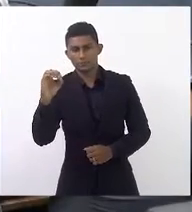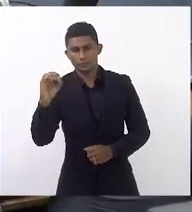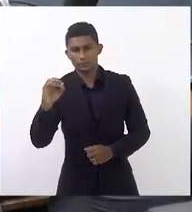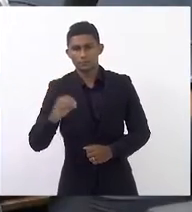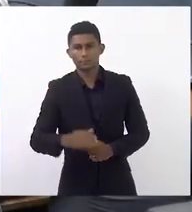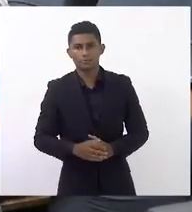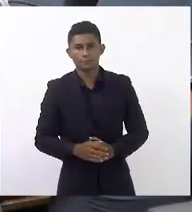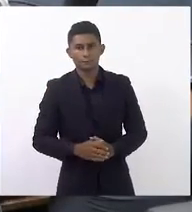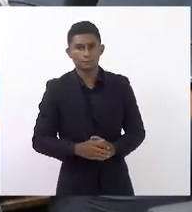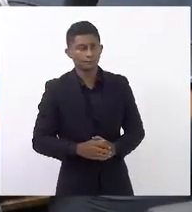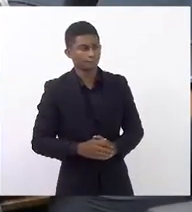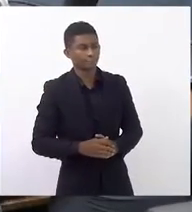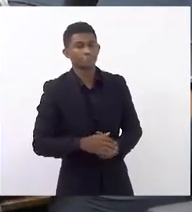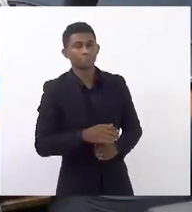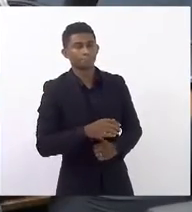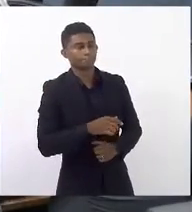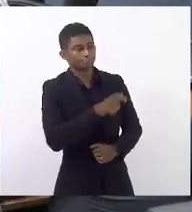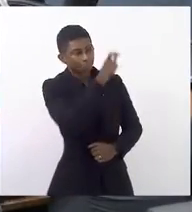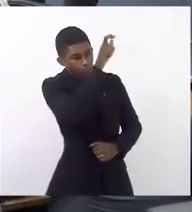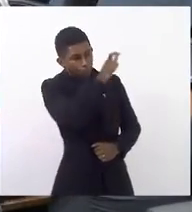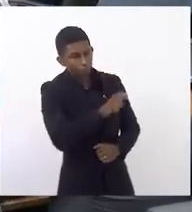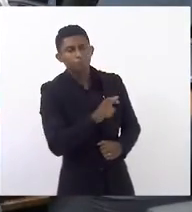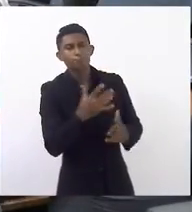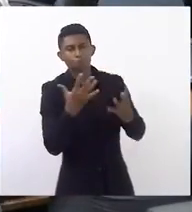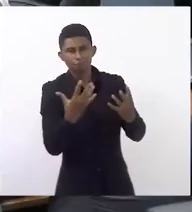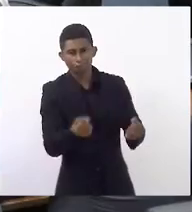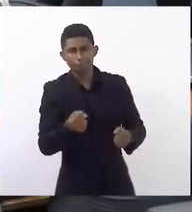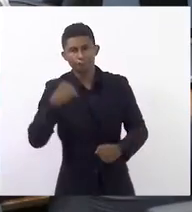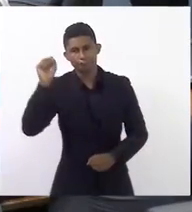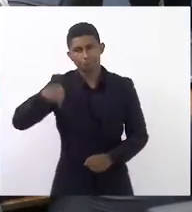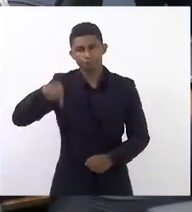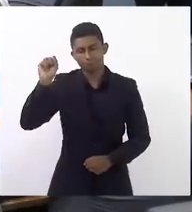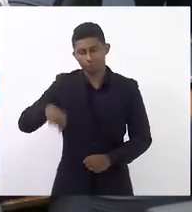Favorável à indicação. Um voto sim.